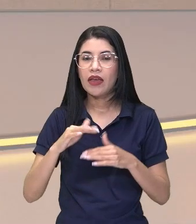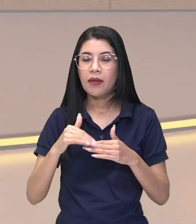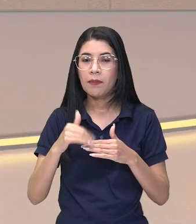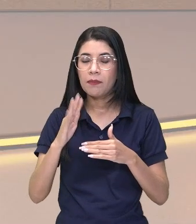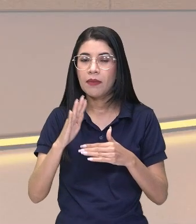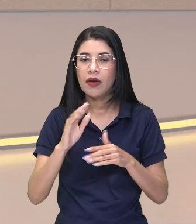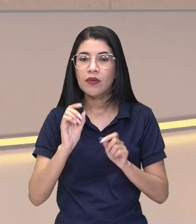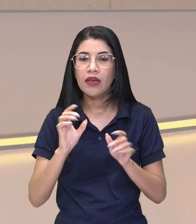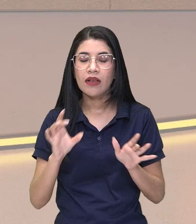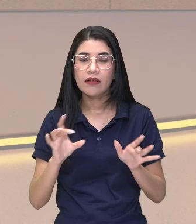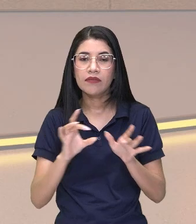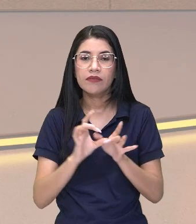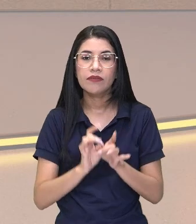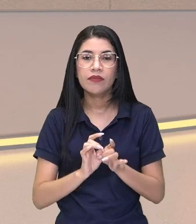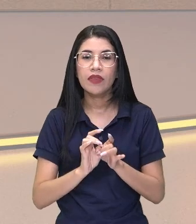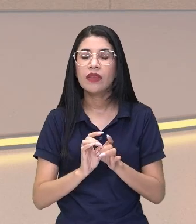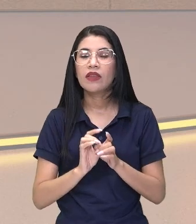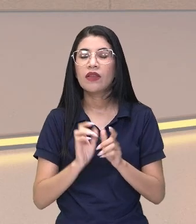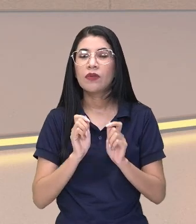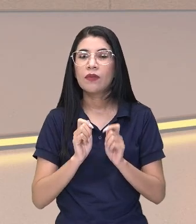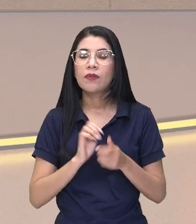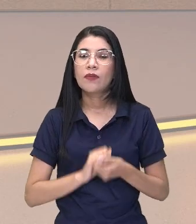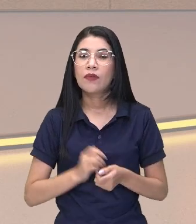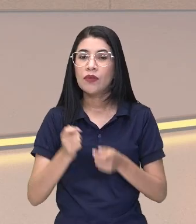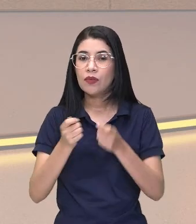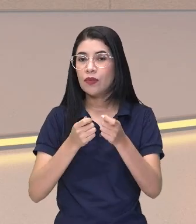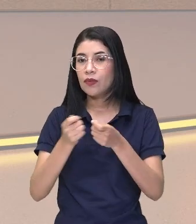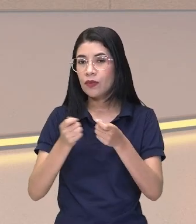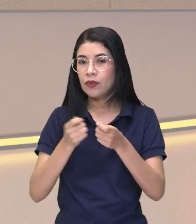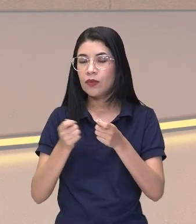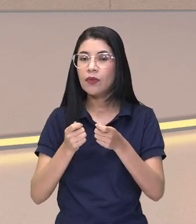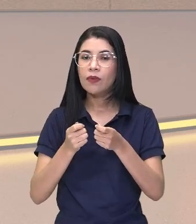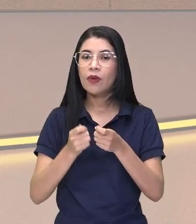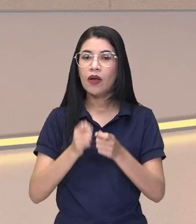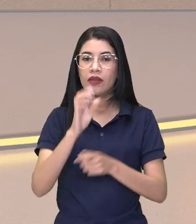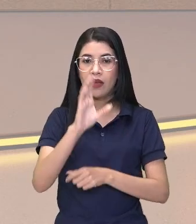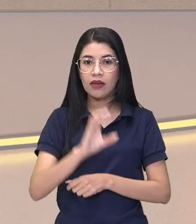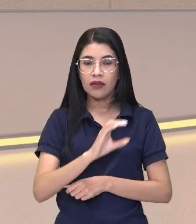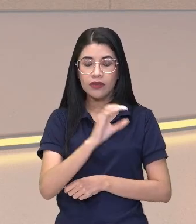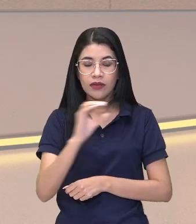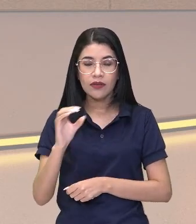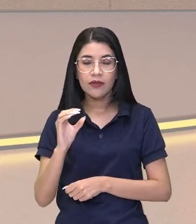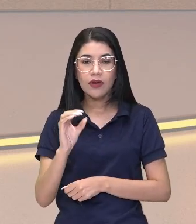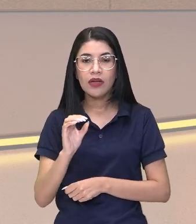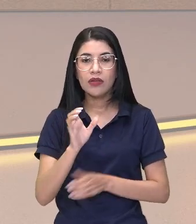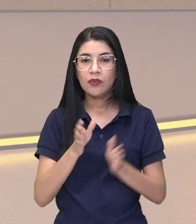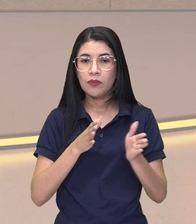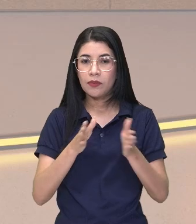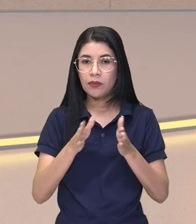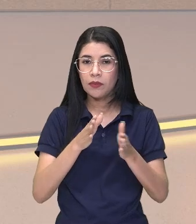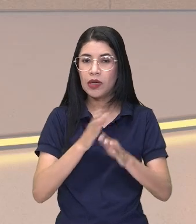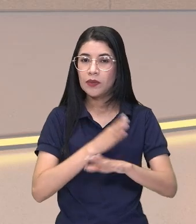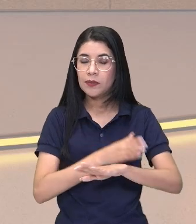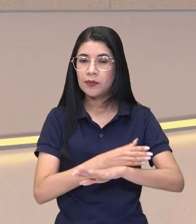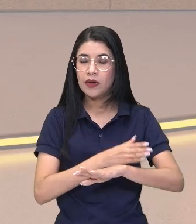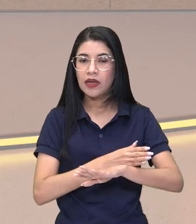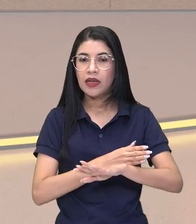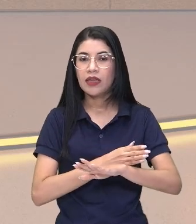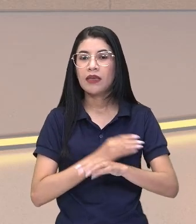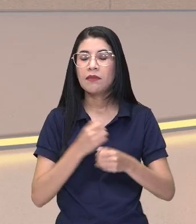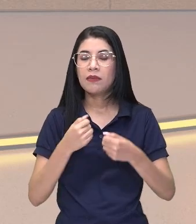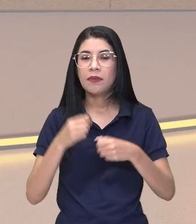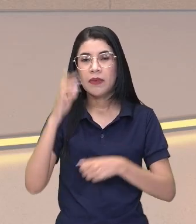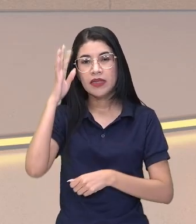então, ligadas a esse domínio, então, da igreja ali, que fazia, então, ali todo aquele